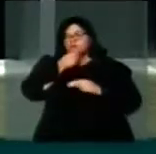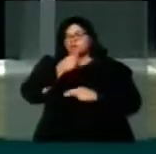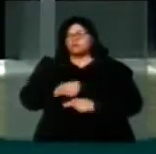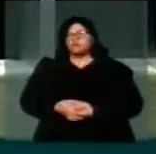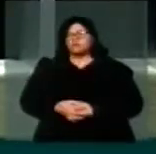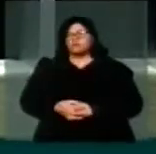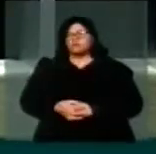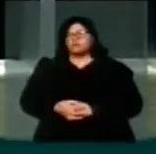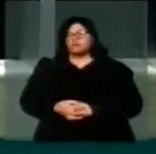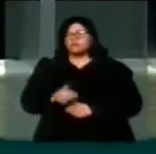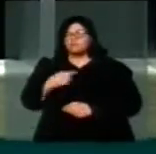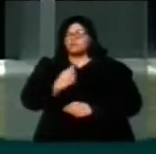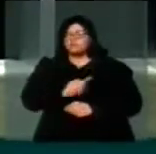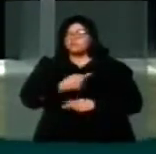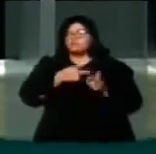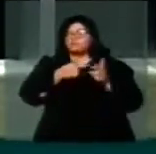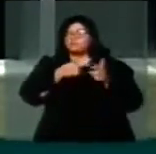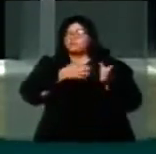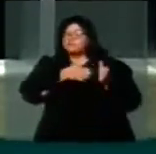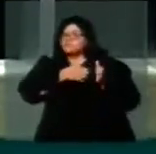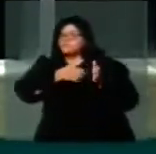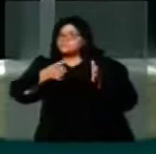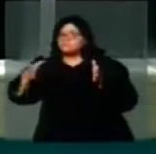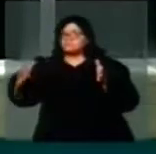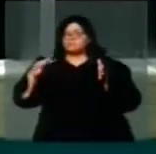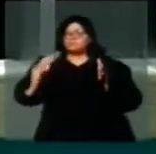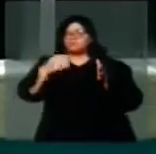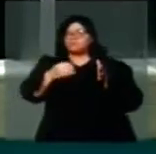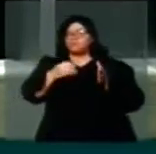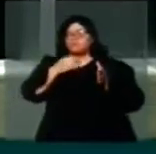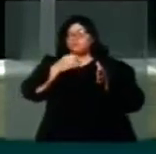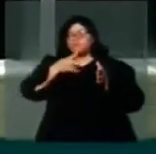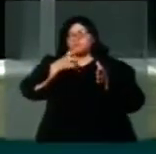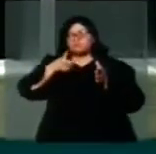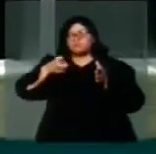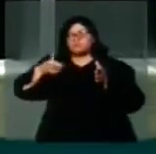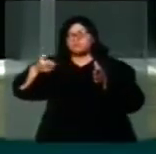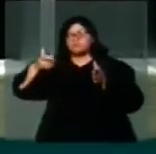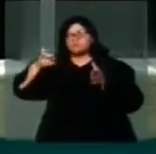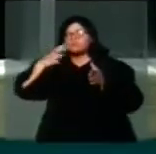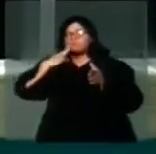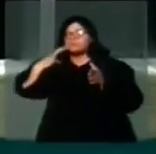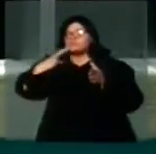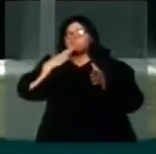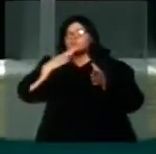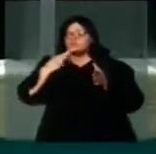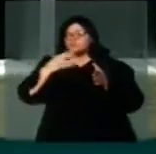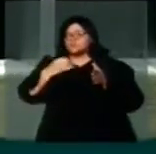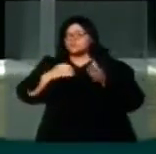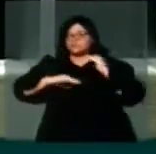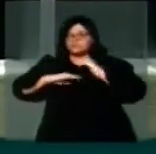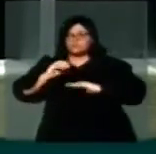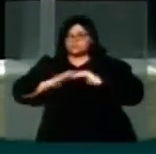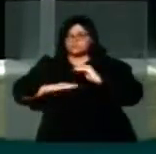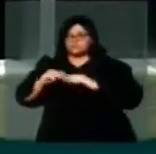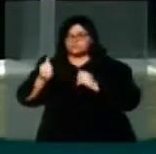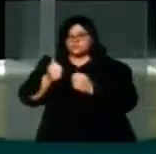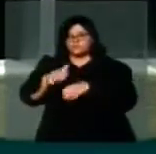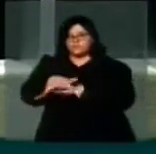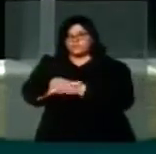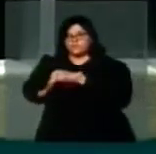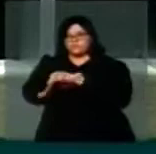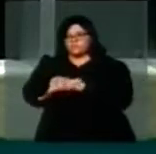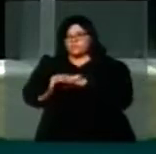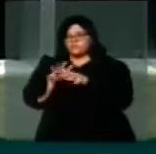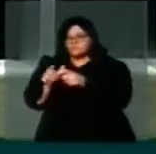que acompanhamos, senhor presidente, todo esse período histórico sobre o envolvimento desse pequeno